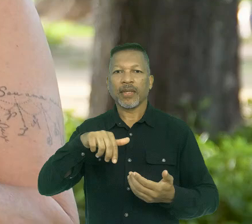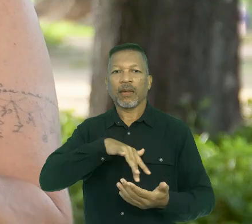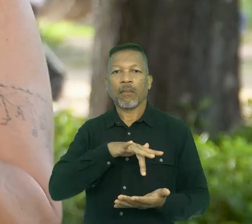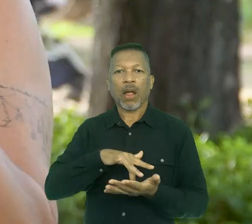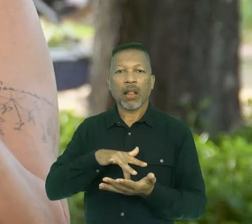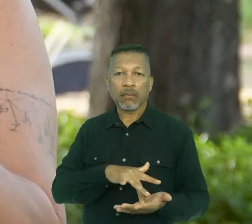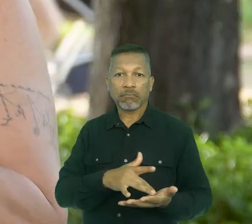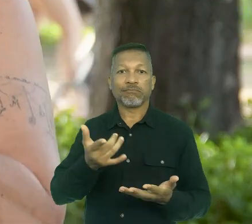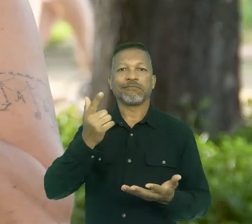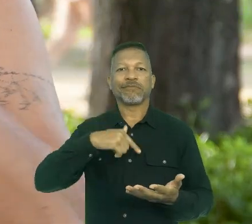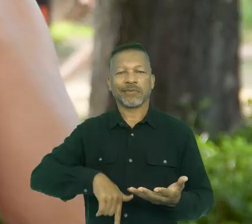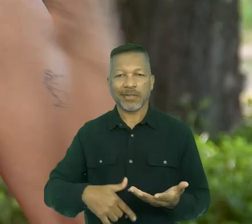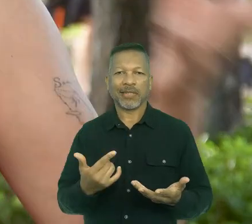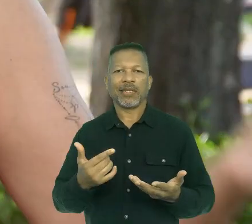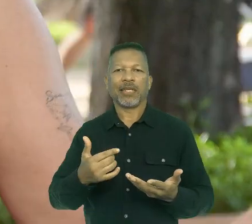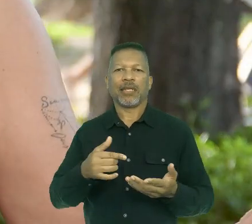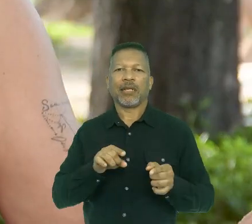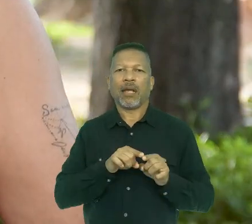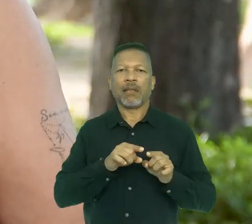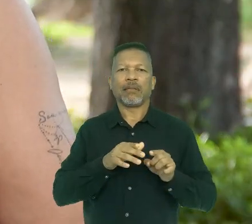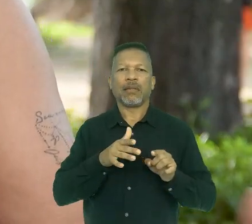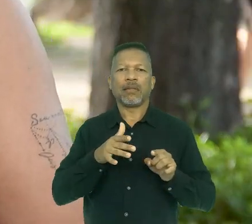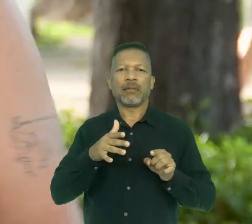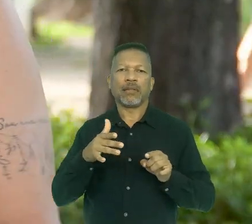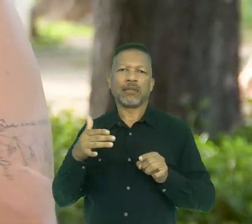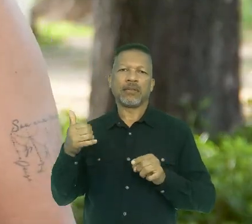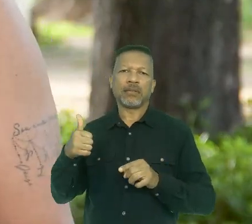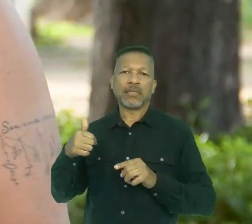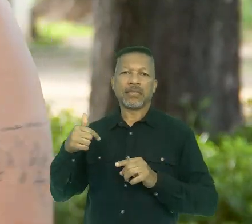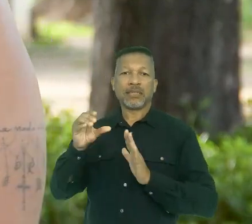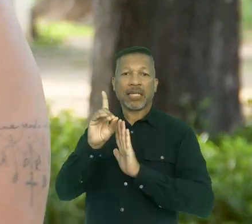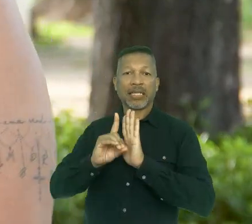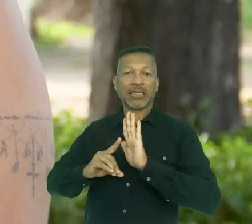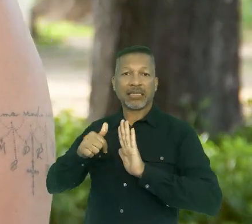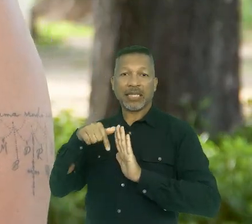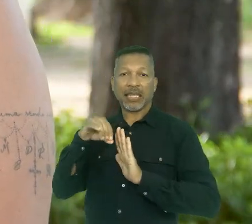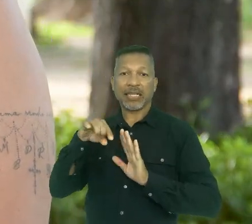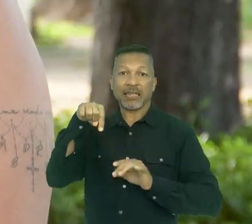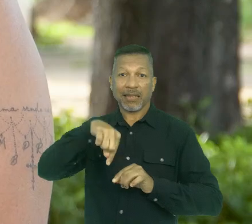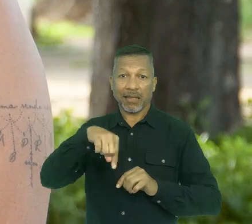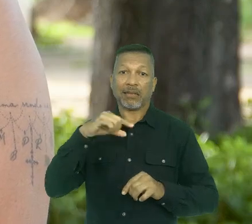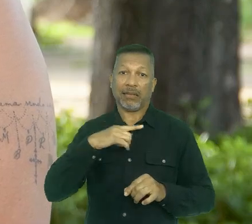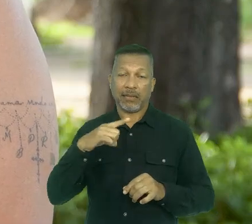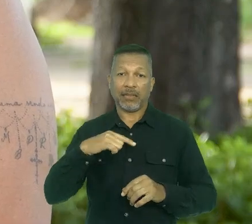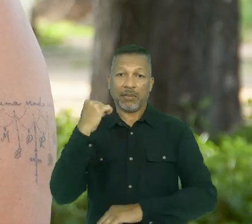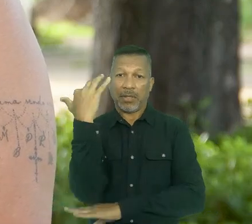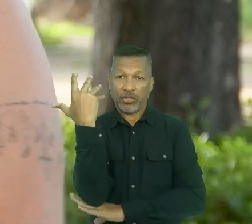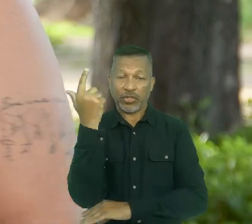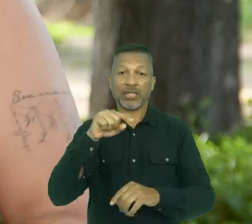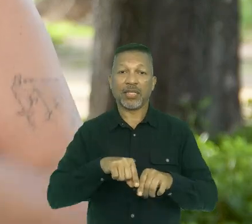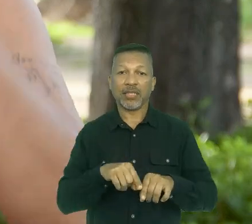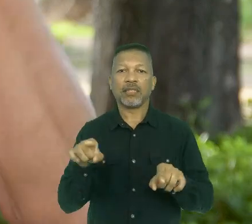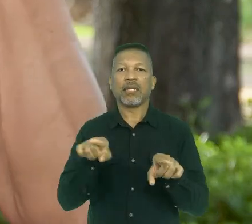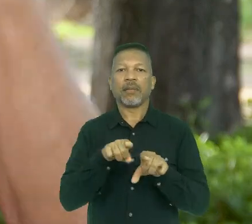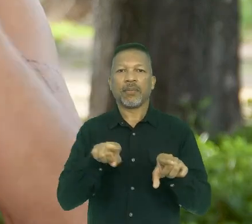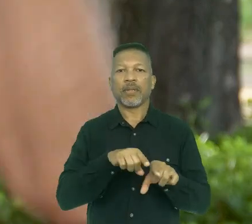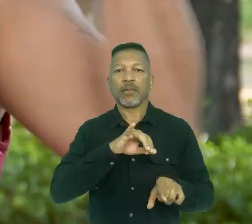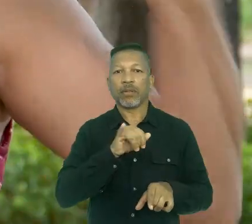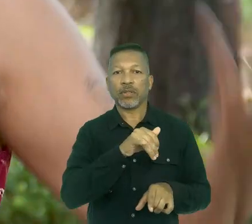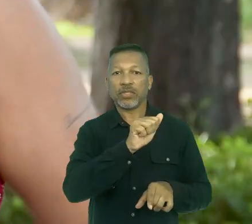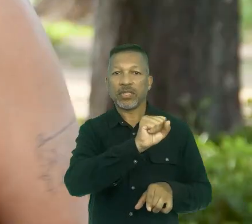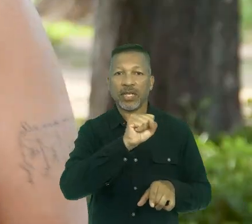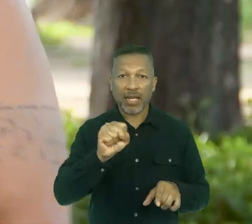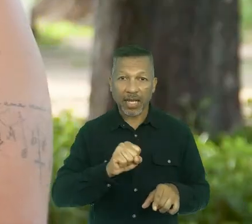balé, que é clássico desde a década de 70 que tem aqui. Nós temos o jazz, temos a